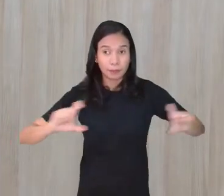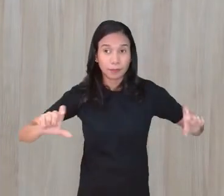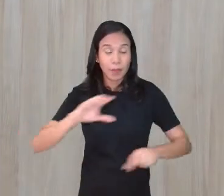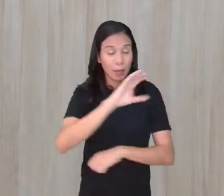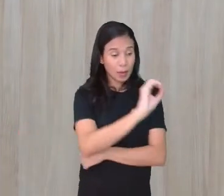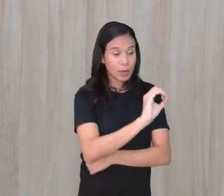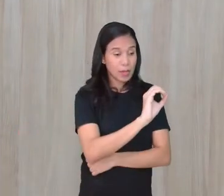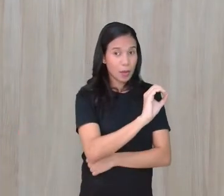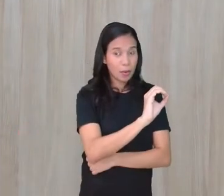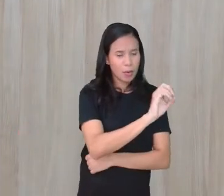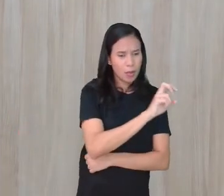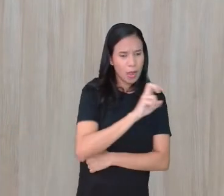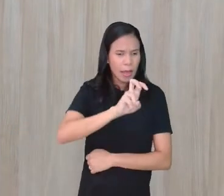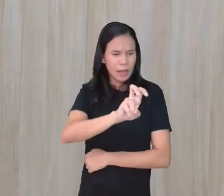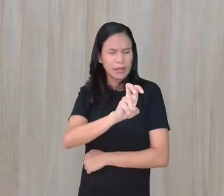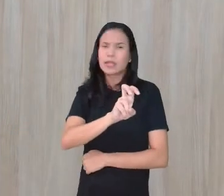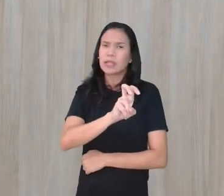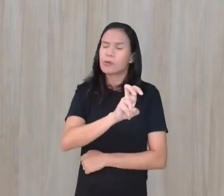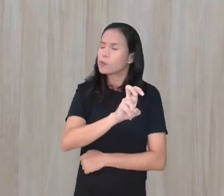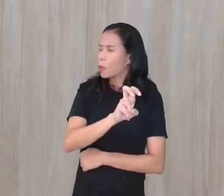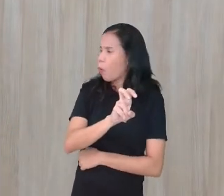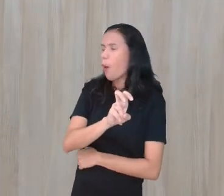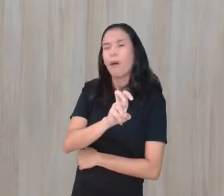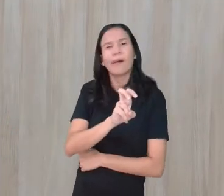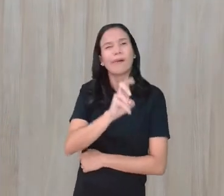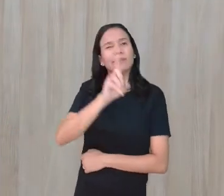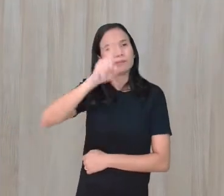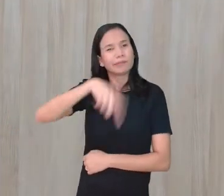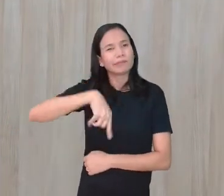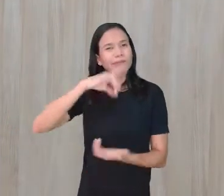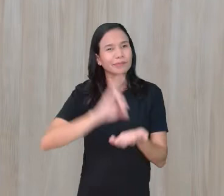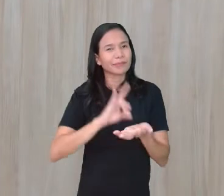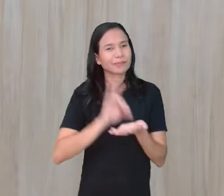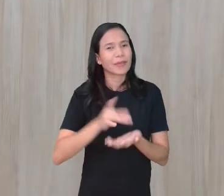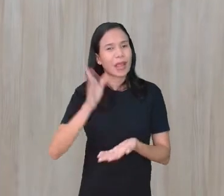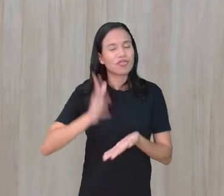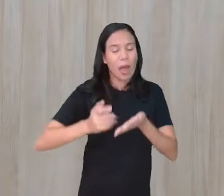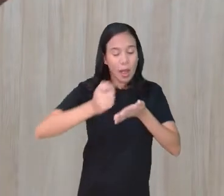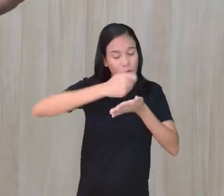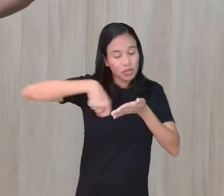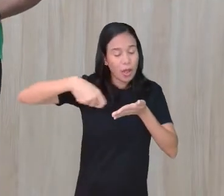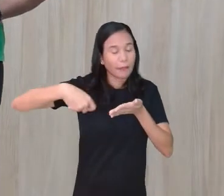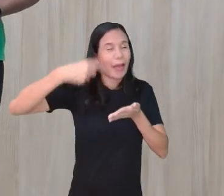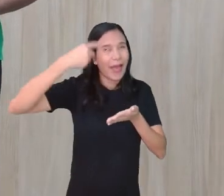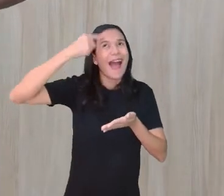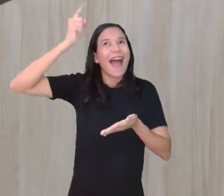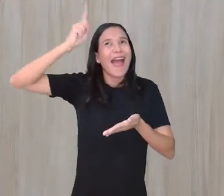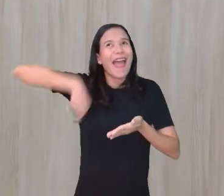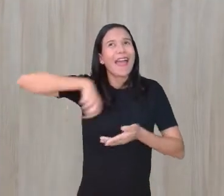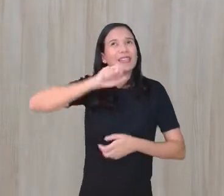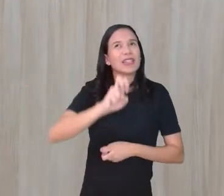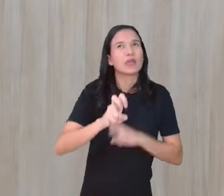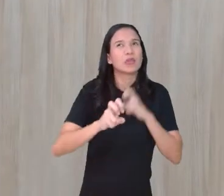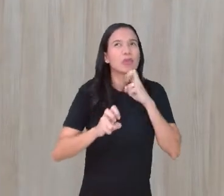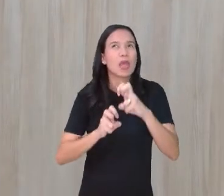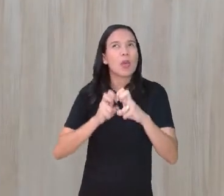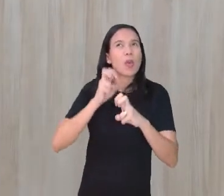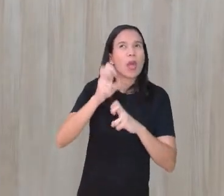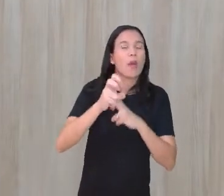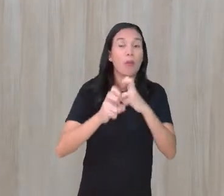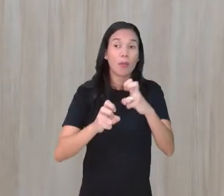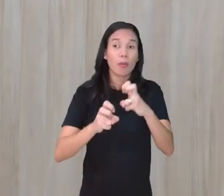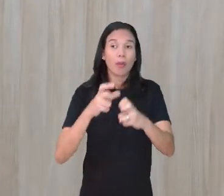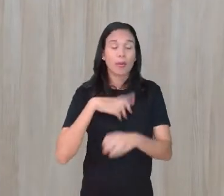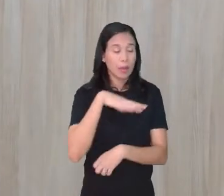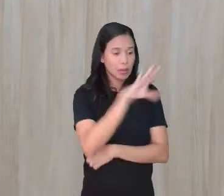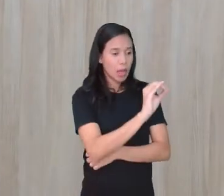0, depois foi o 5. Ah, então aqui, ó, eu já vou escrever os múltiplos de 5, certo? Aqui, ó,